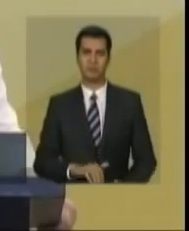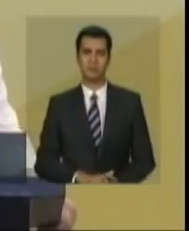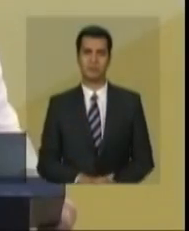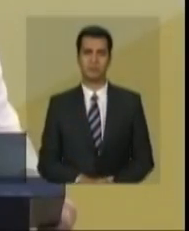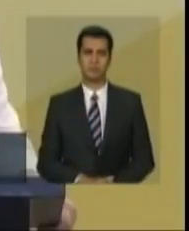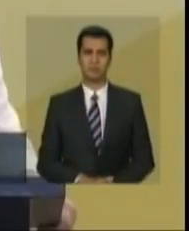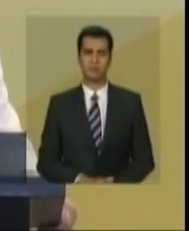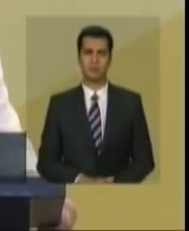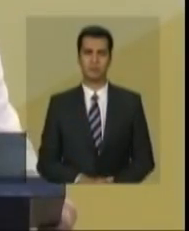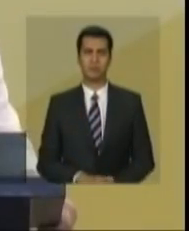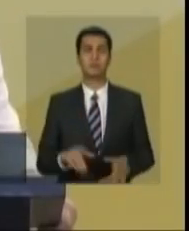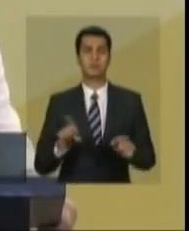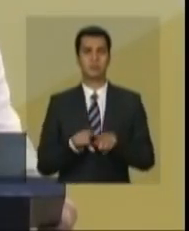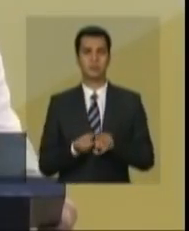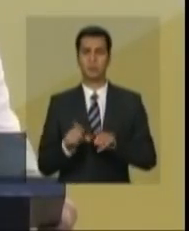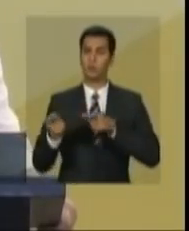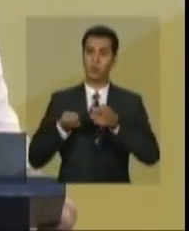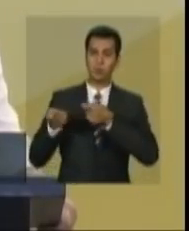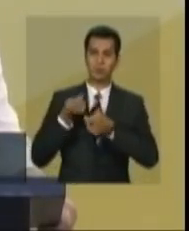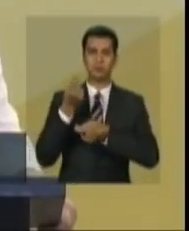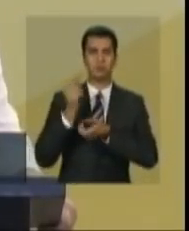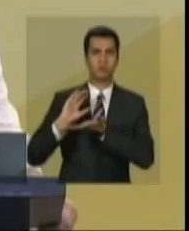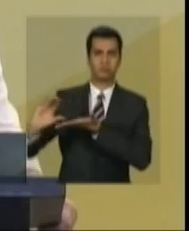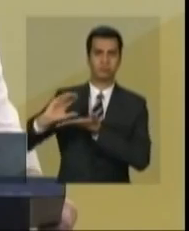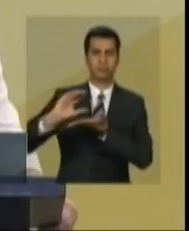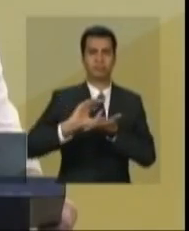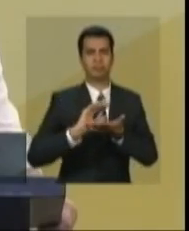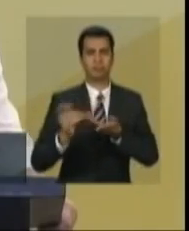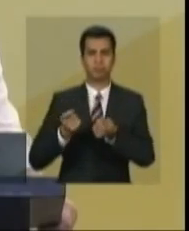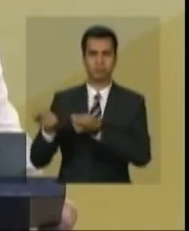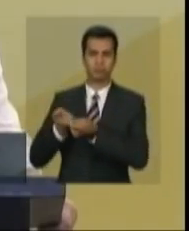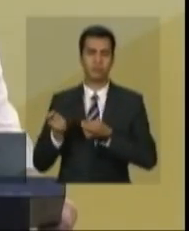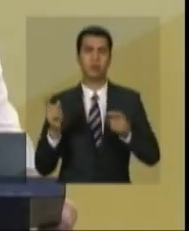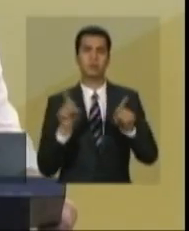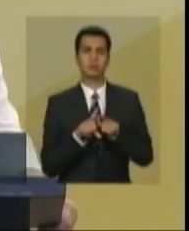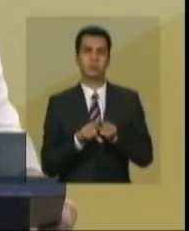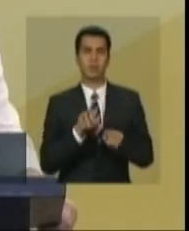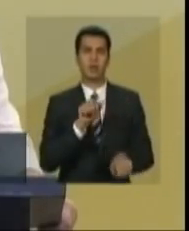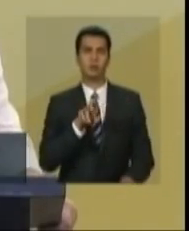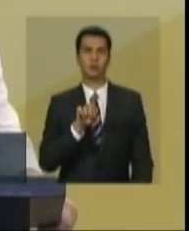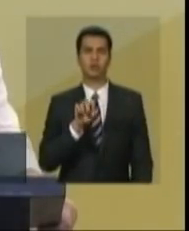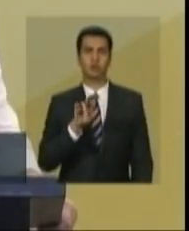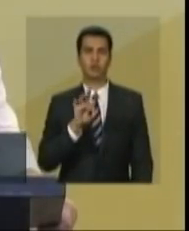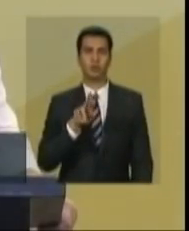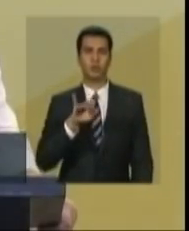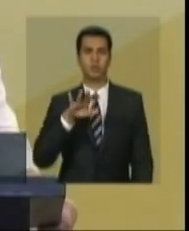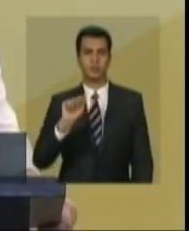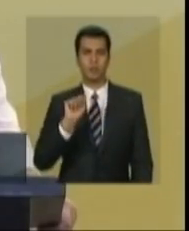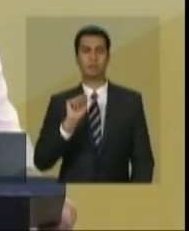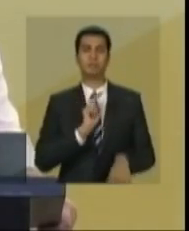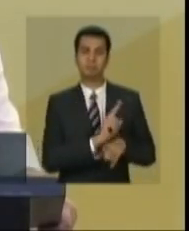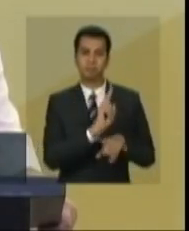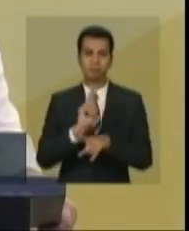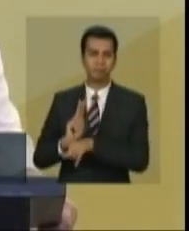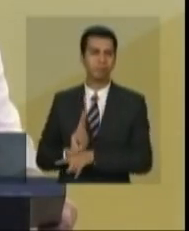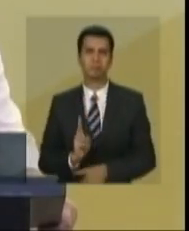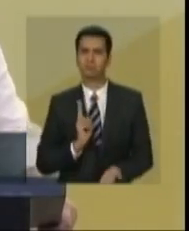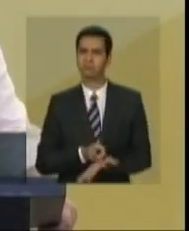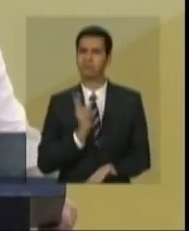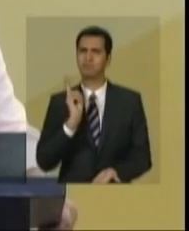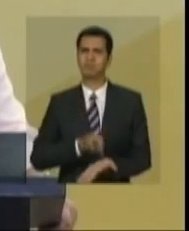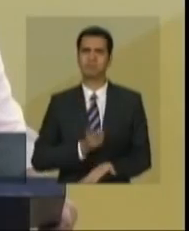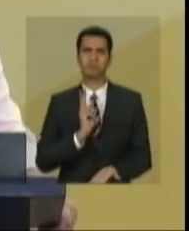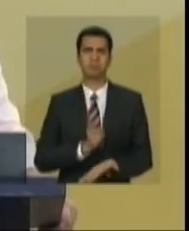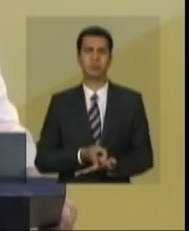o maior controle nos repasses e a realização de auditorias permanentes. Estas medidas